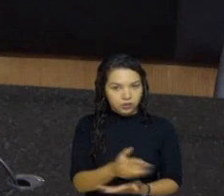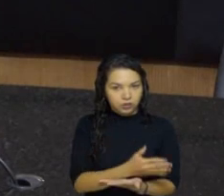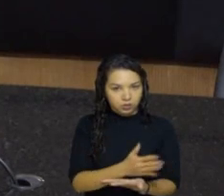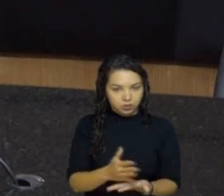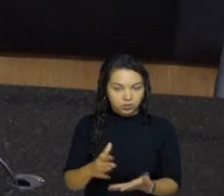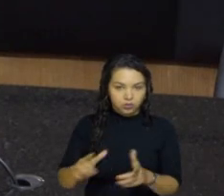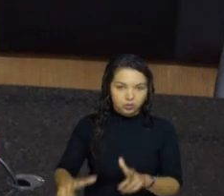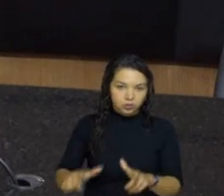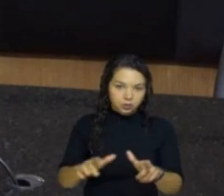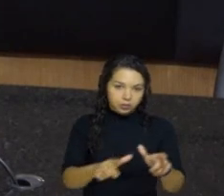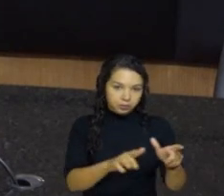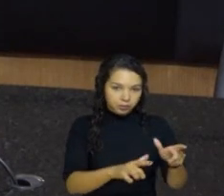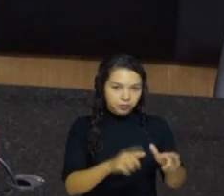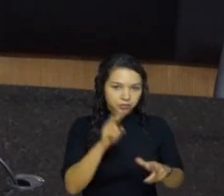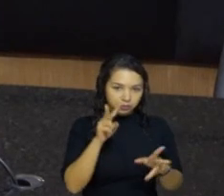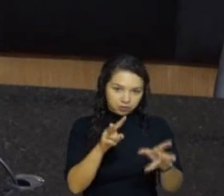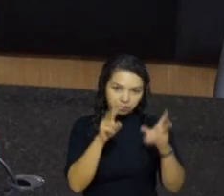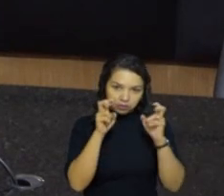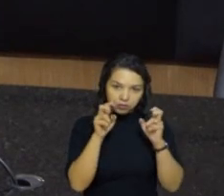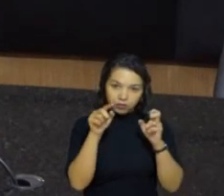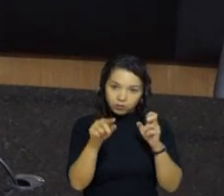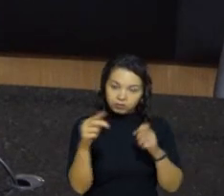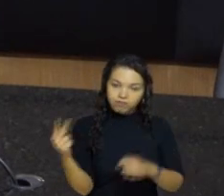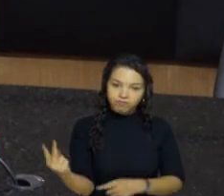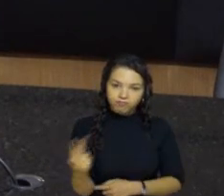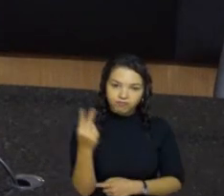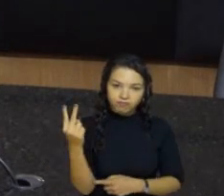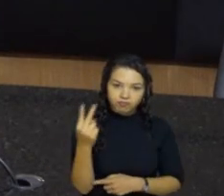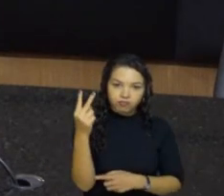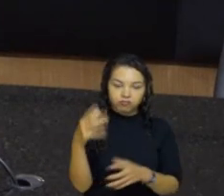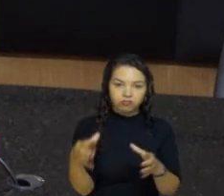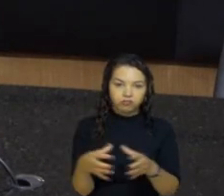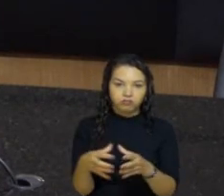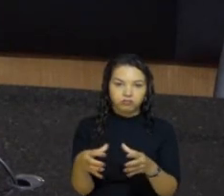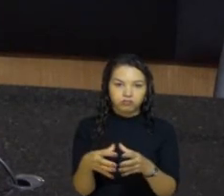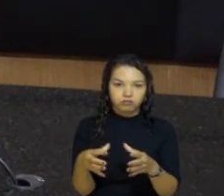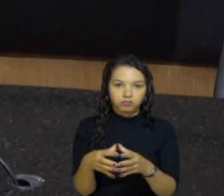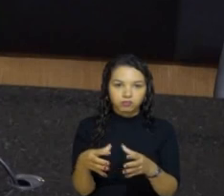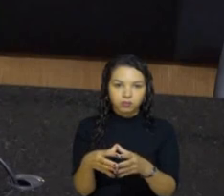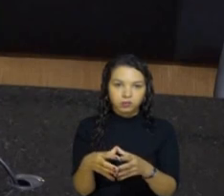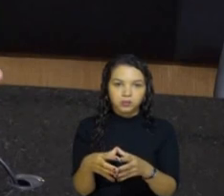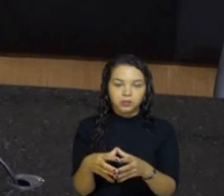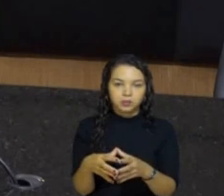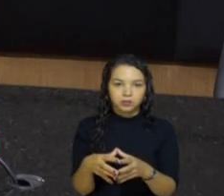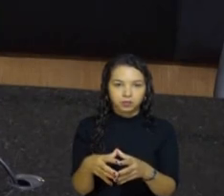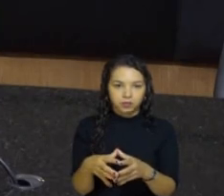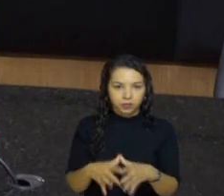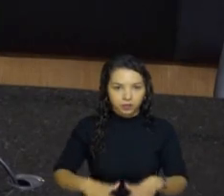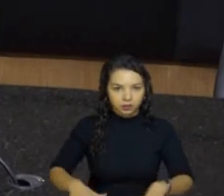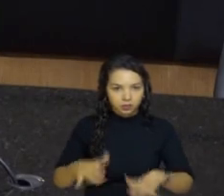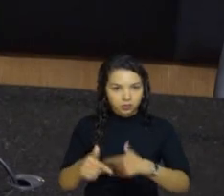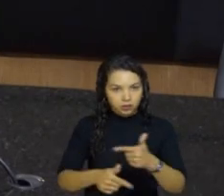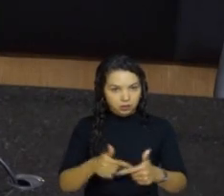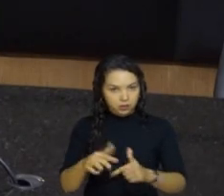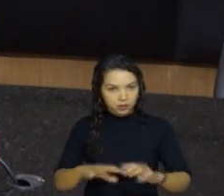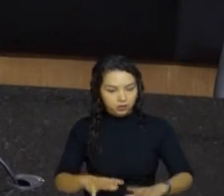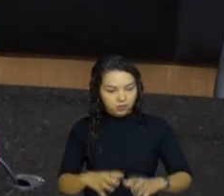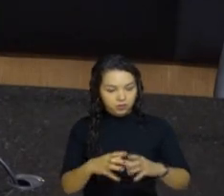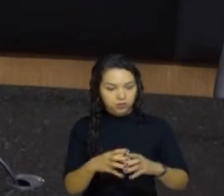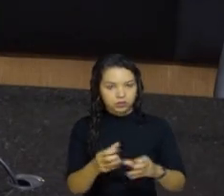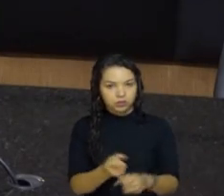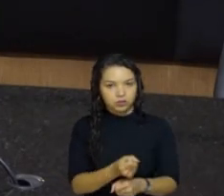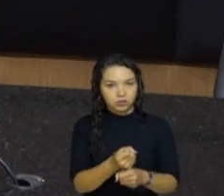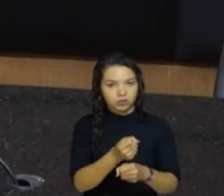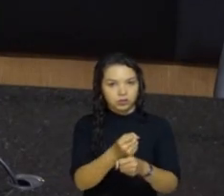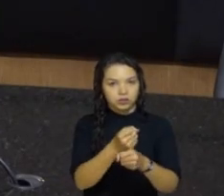algumas regiões e eu observo que o senhor sempre valoriza muito a equipe local, o trabalho em equipe, a construção, e isso tem